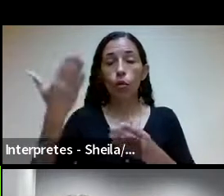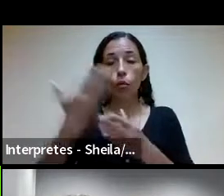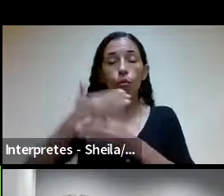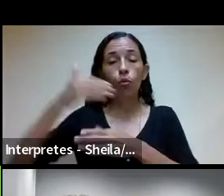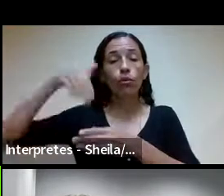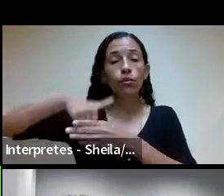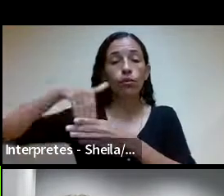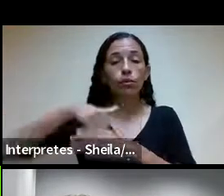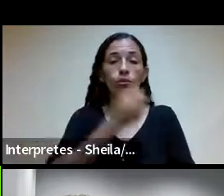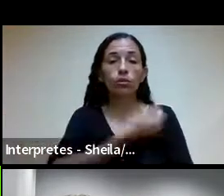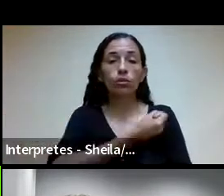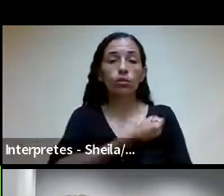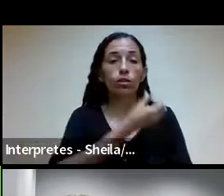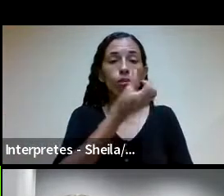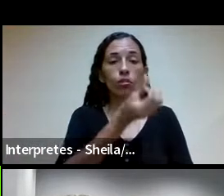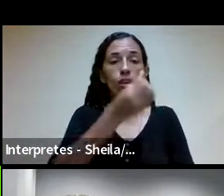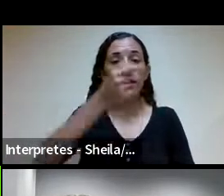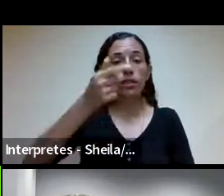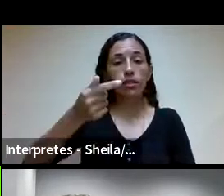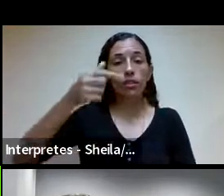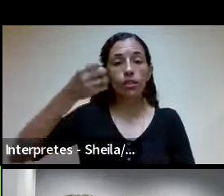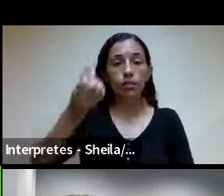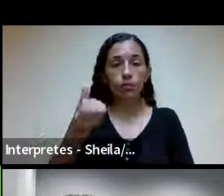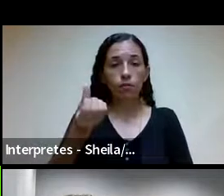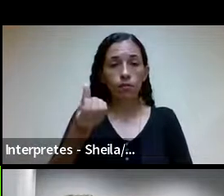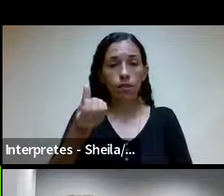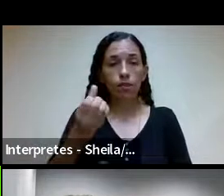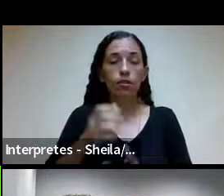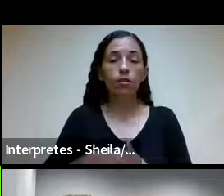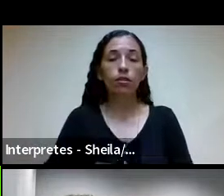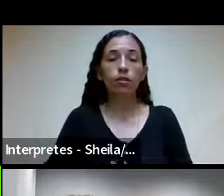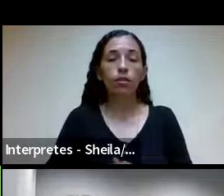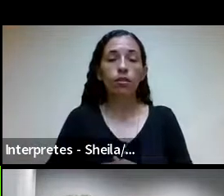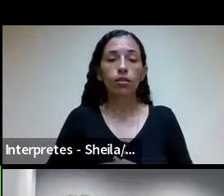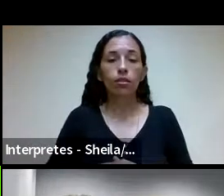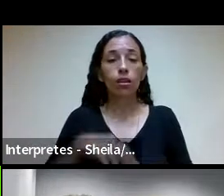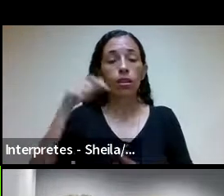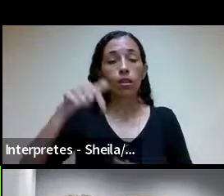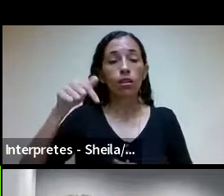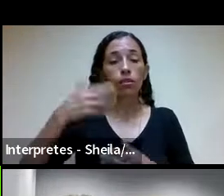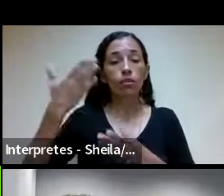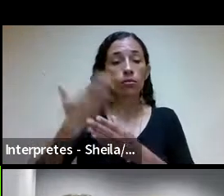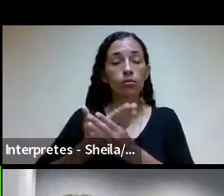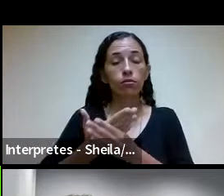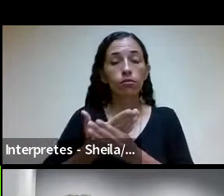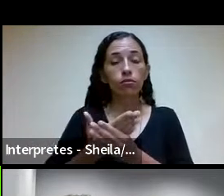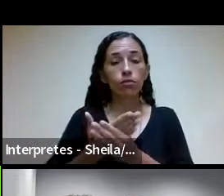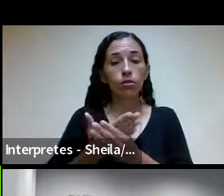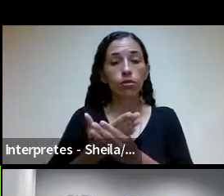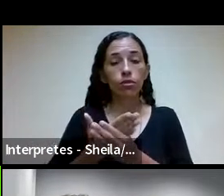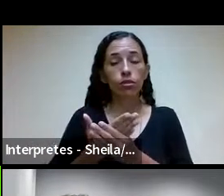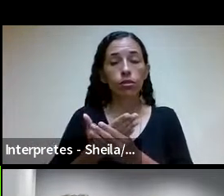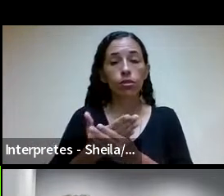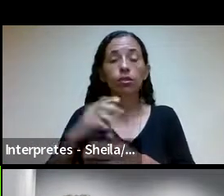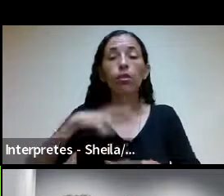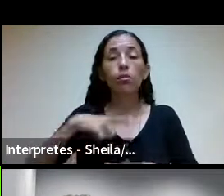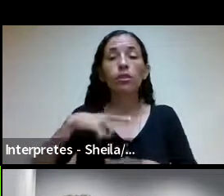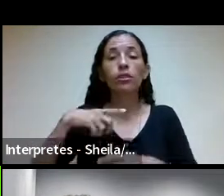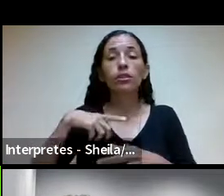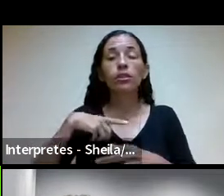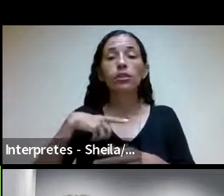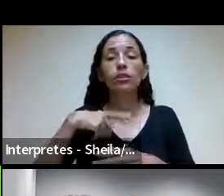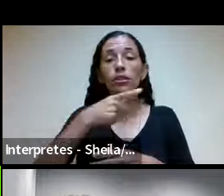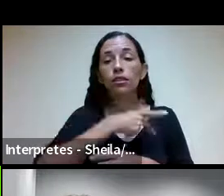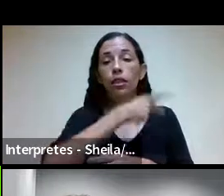de número 676. Este processo requer quórum completo de